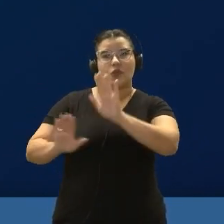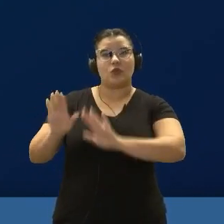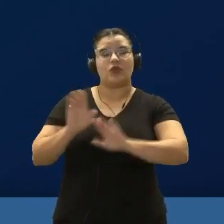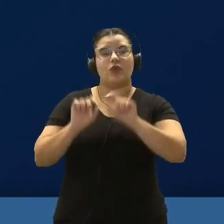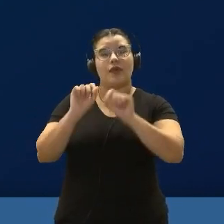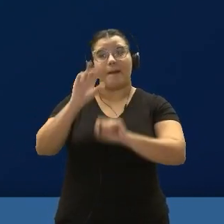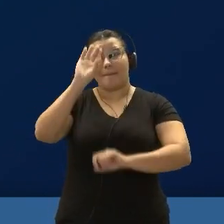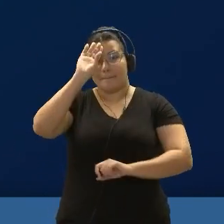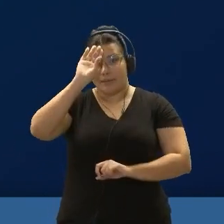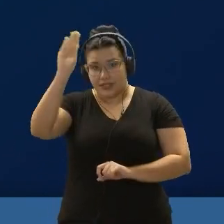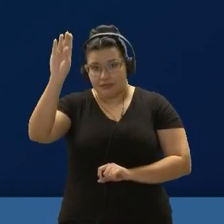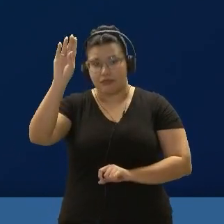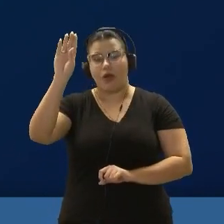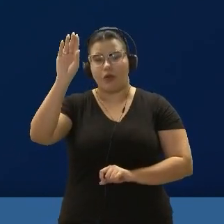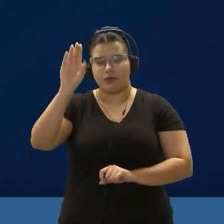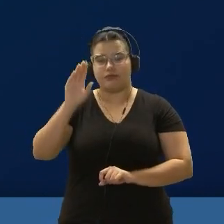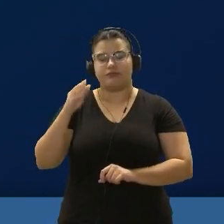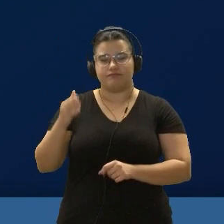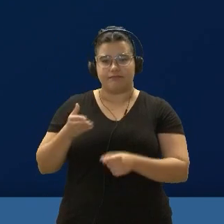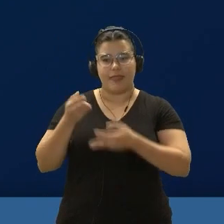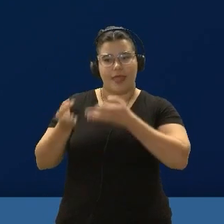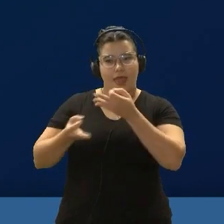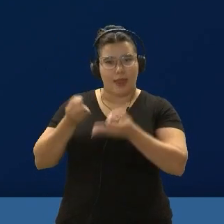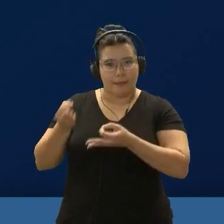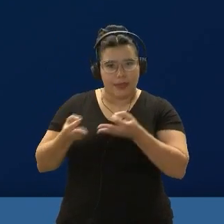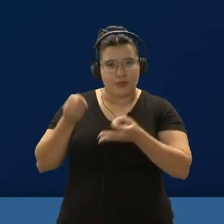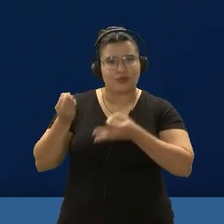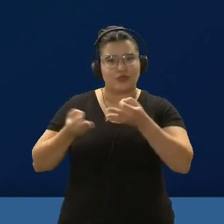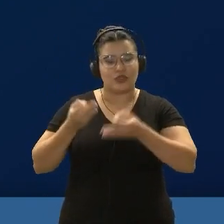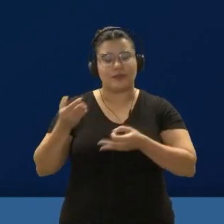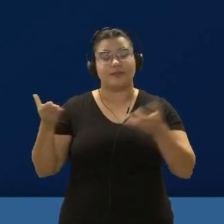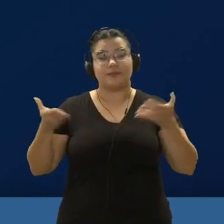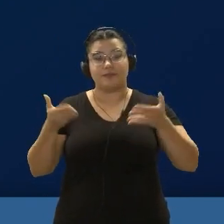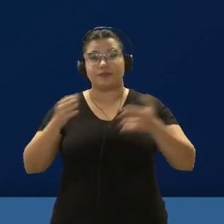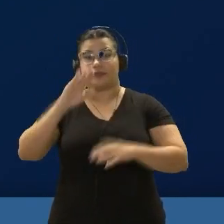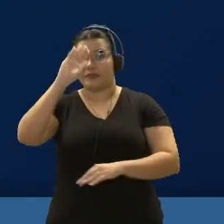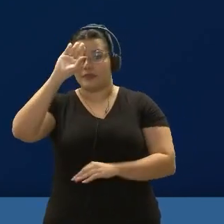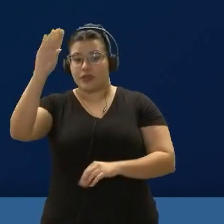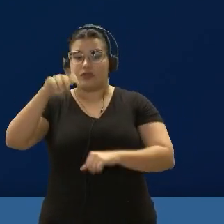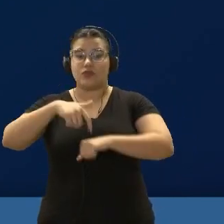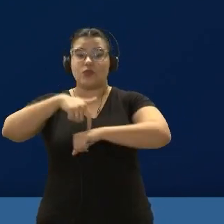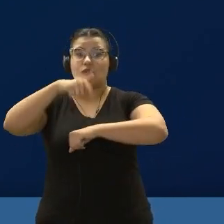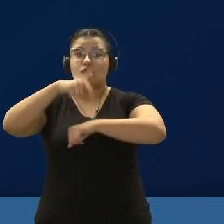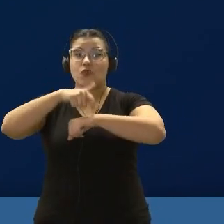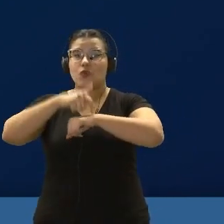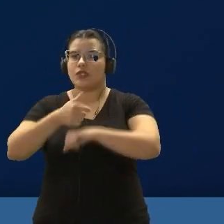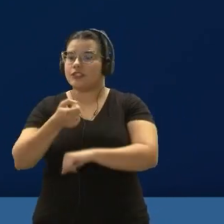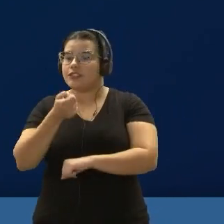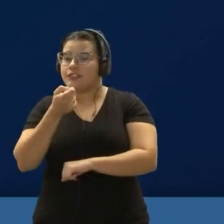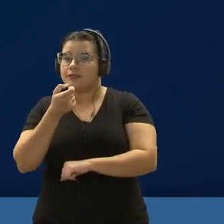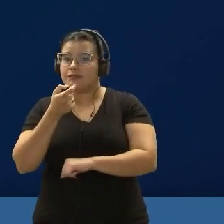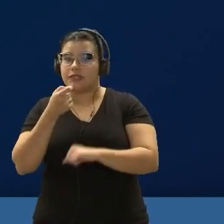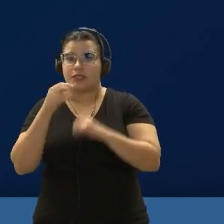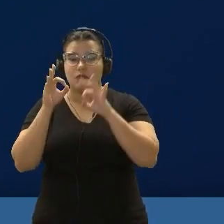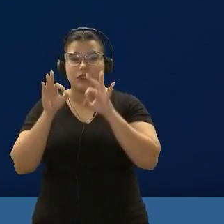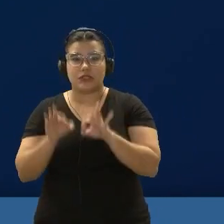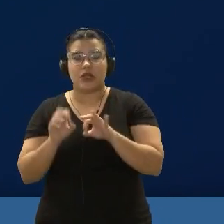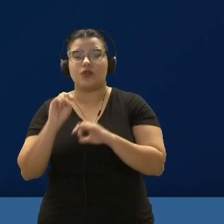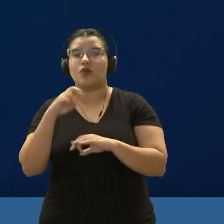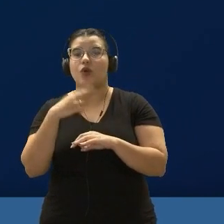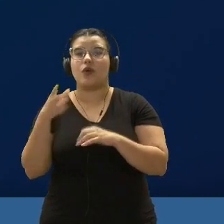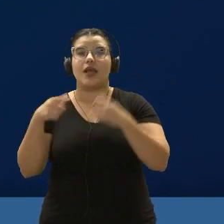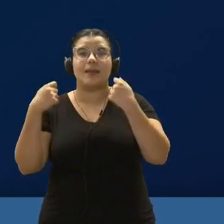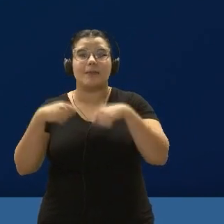adesão terapêutica. E aqui eu não vou falar simplesmente de que horas o paciente tem que tomar o remédio, ou se ele tem que